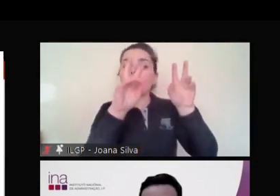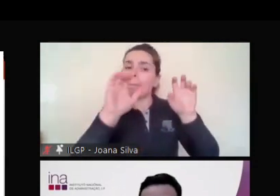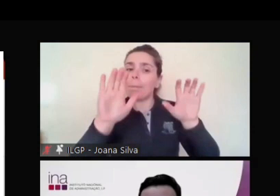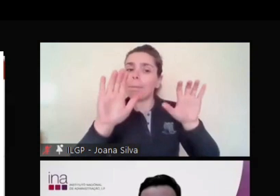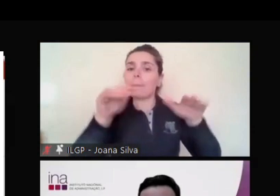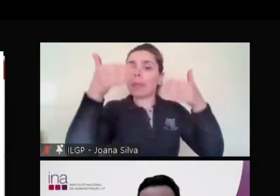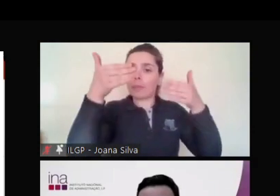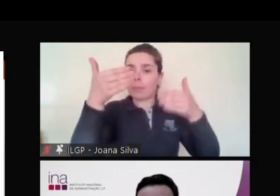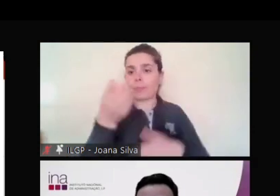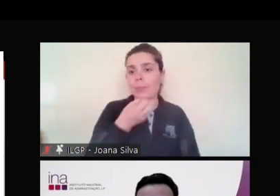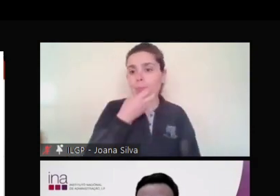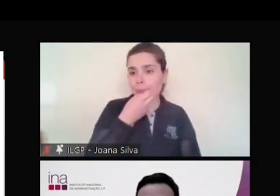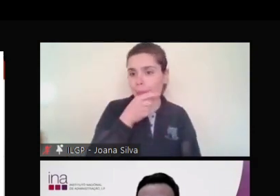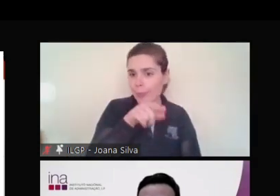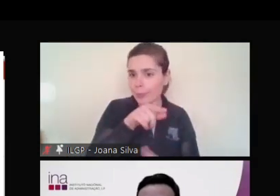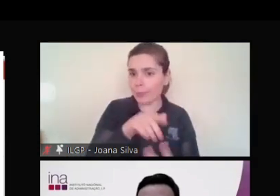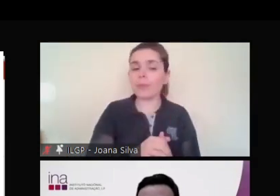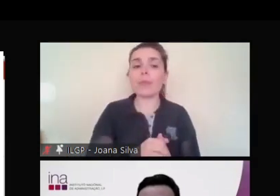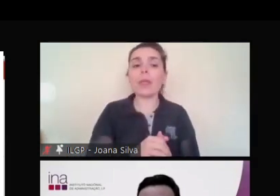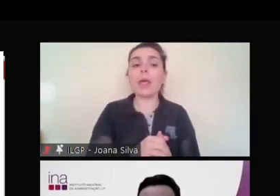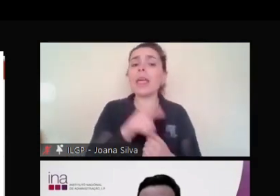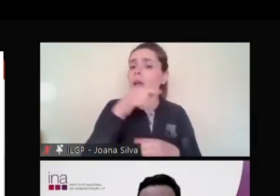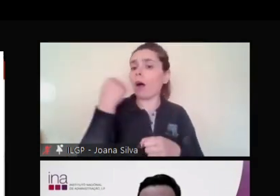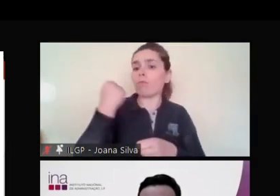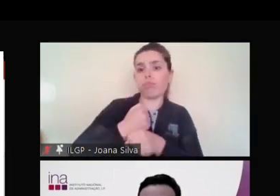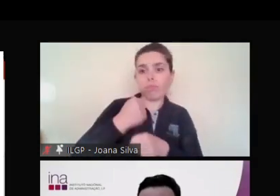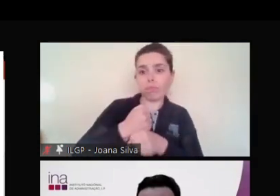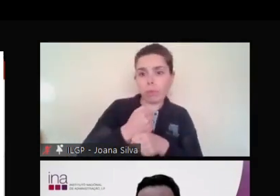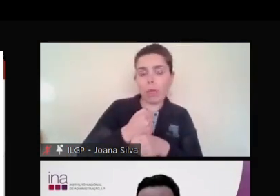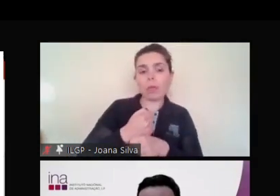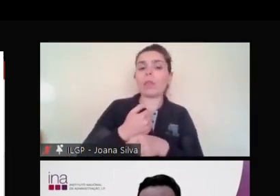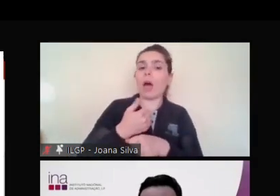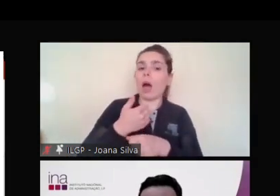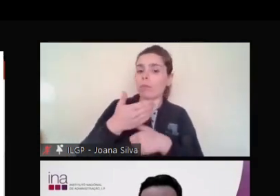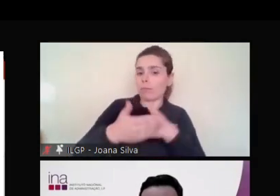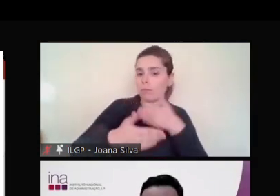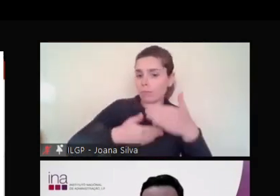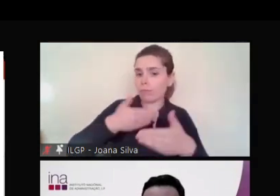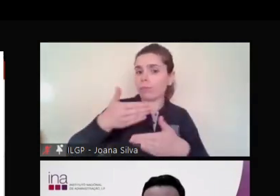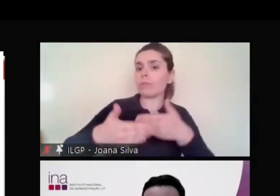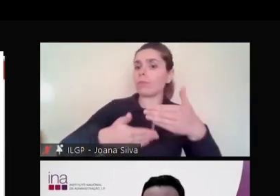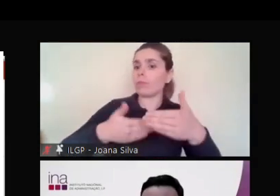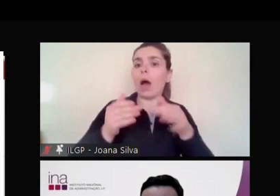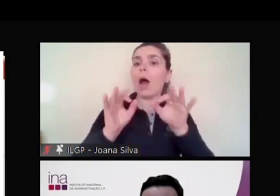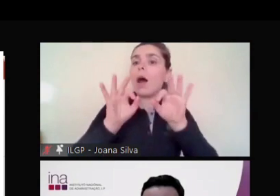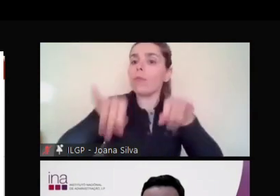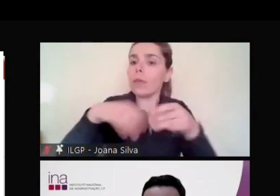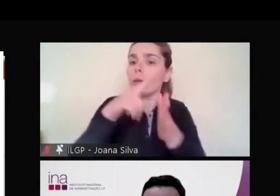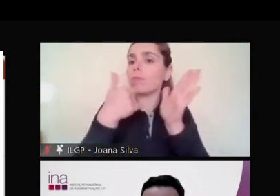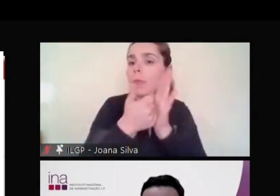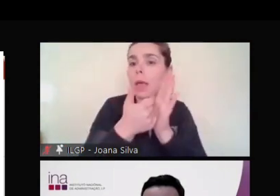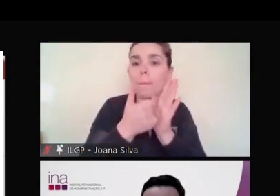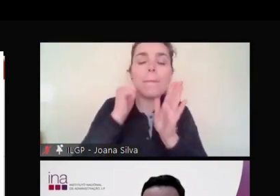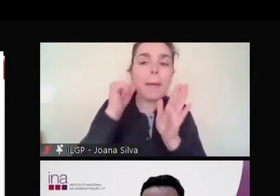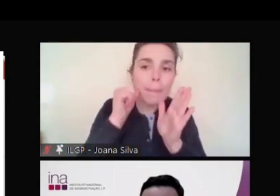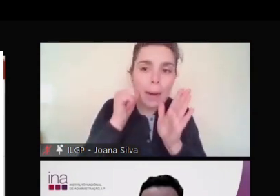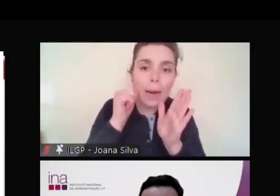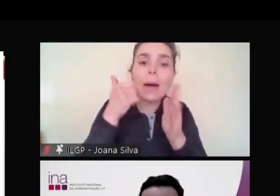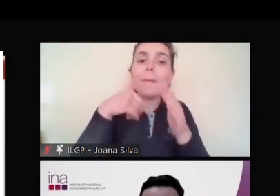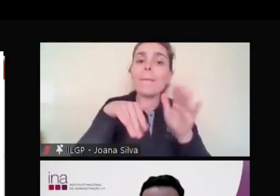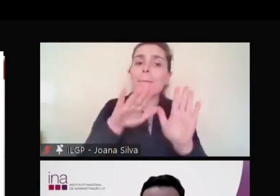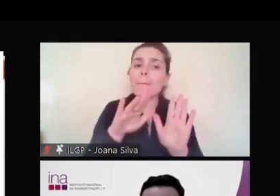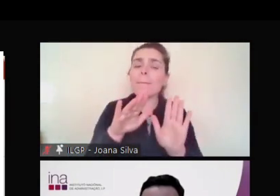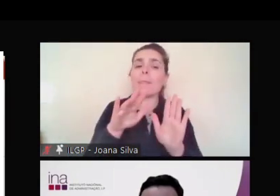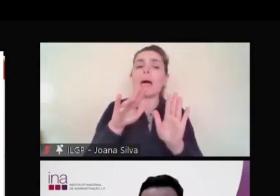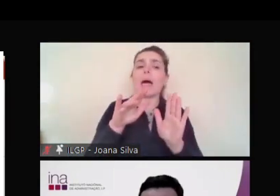para... E também com esta nota de que é um trabalho ainda em construção. Mas o tema de arquiteturas de referência tecnológica,